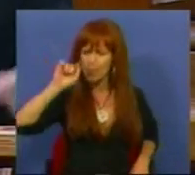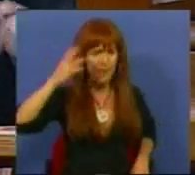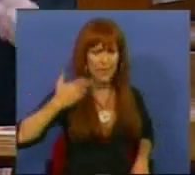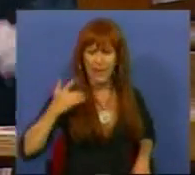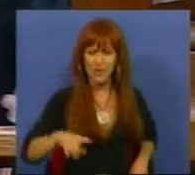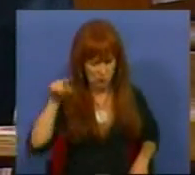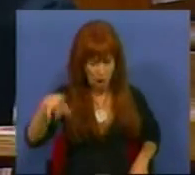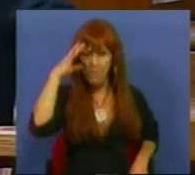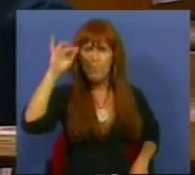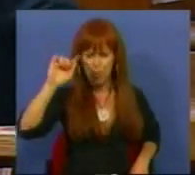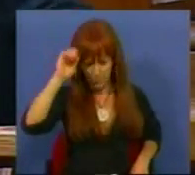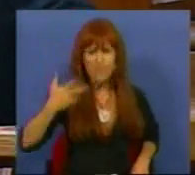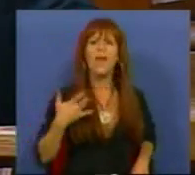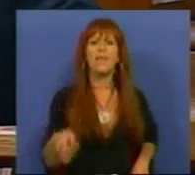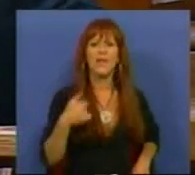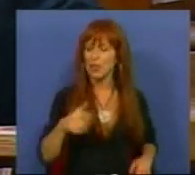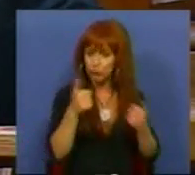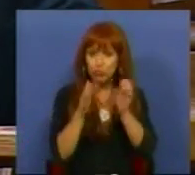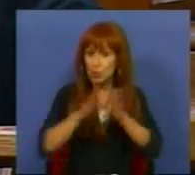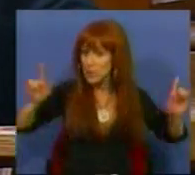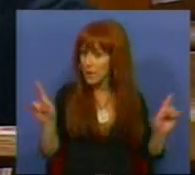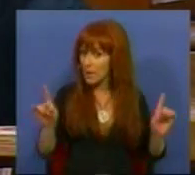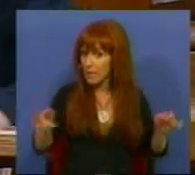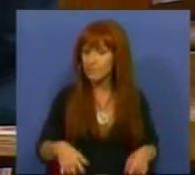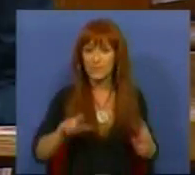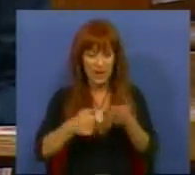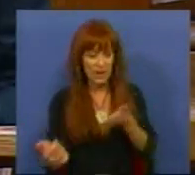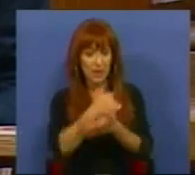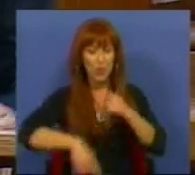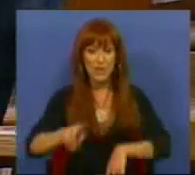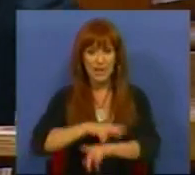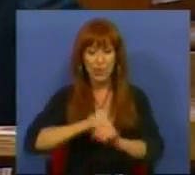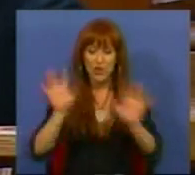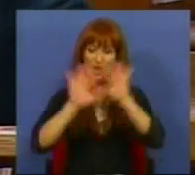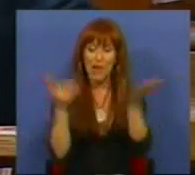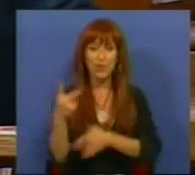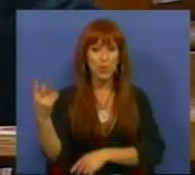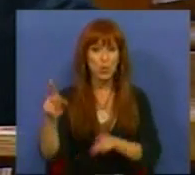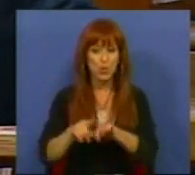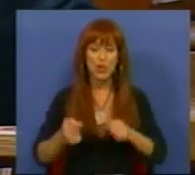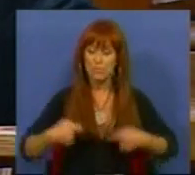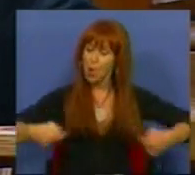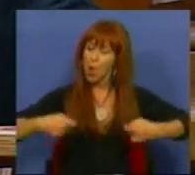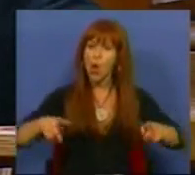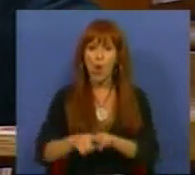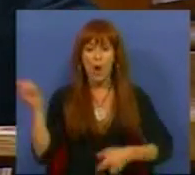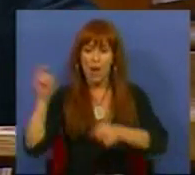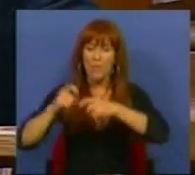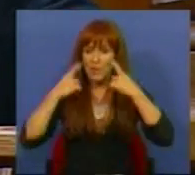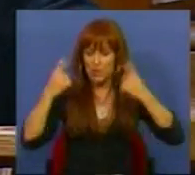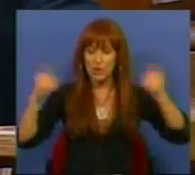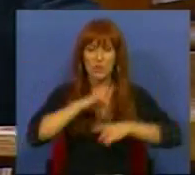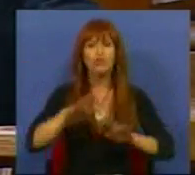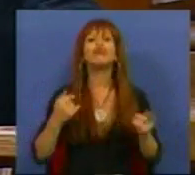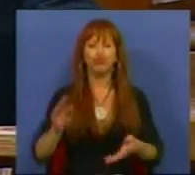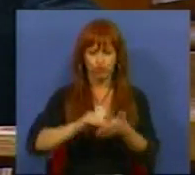déficit, não é para todos. Segundo dados da Direção-Geral do Tesouro, os encargos só com as parcerias